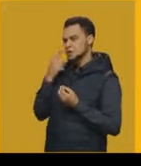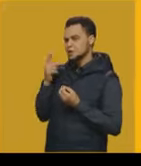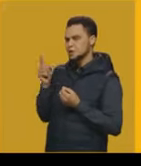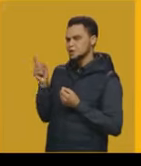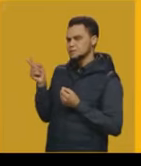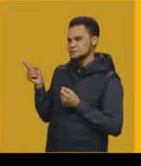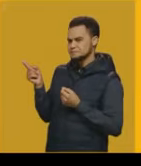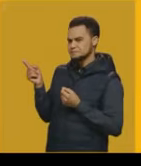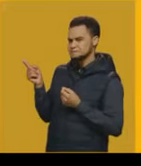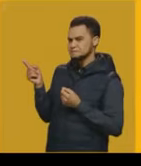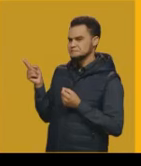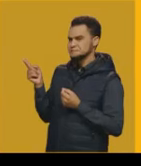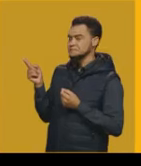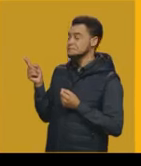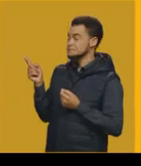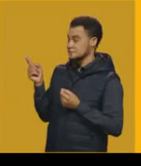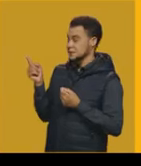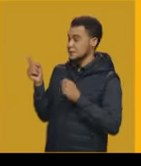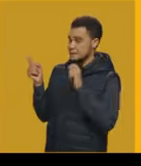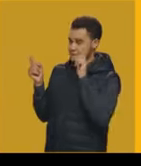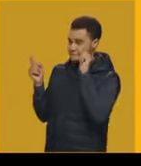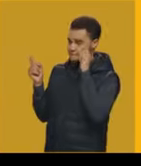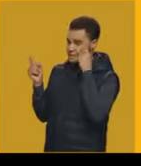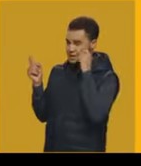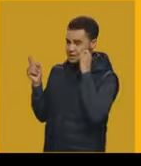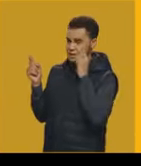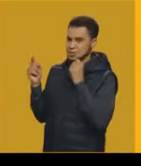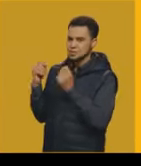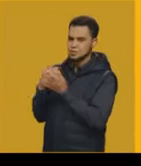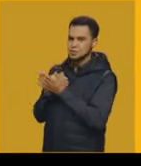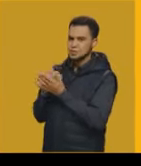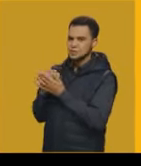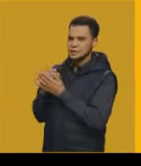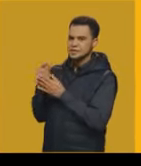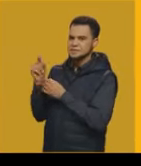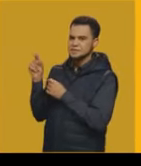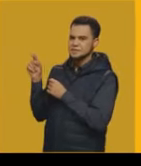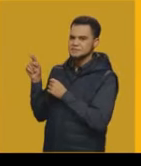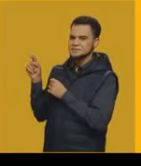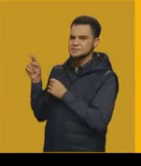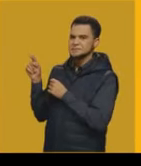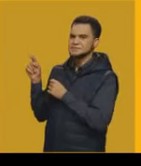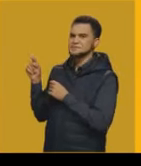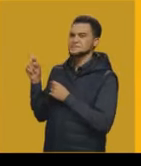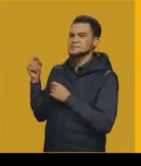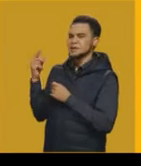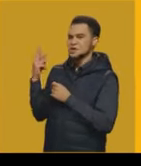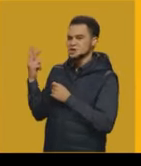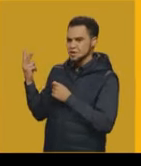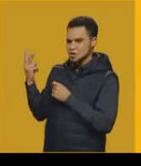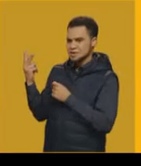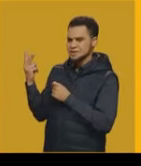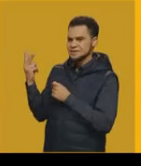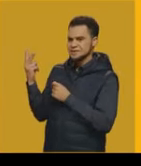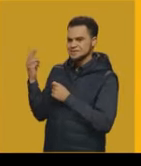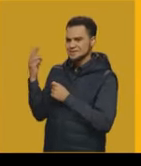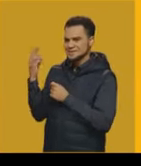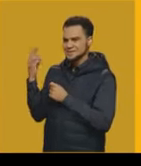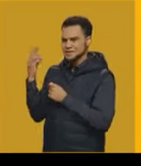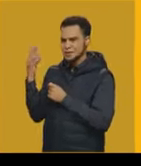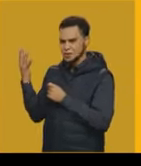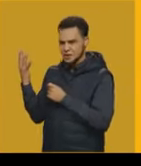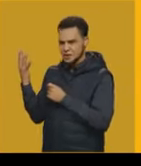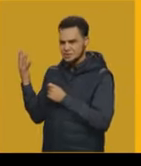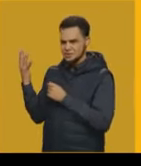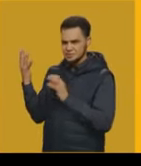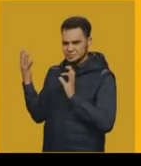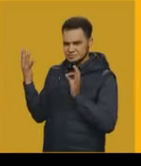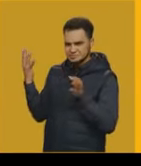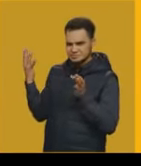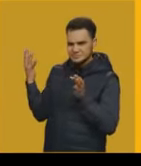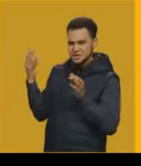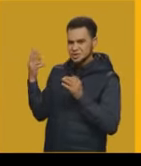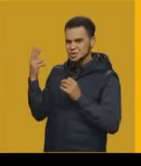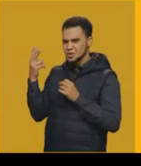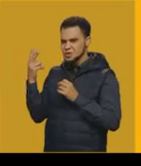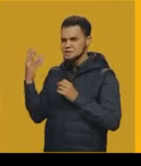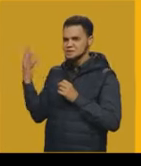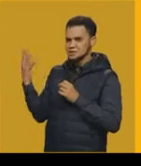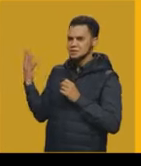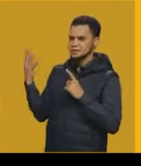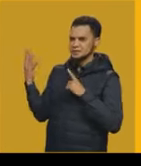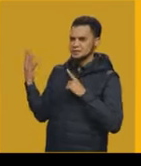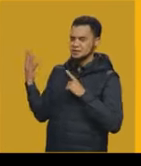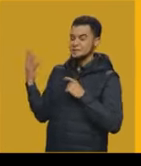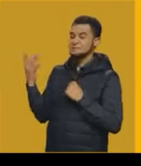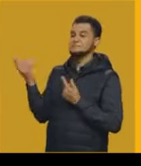Na numeração de preto, nós temos dupla ligação no carbono 2 e no carbono 4. Na numeração